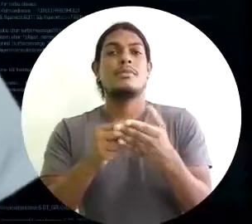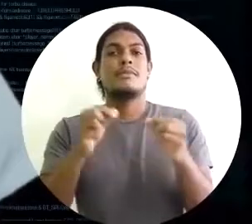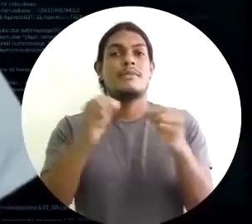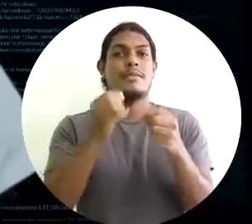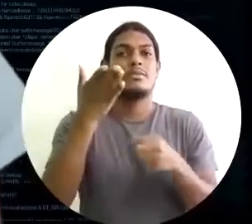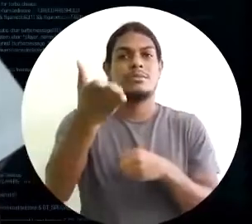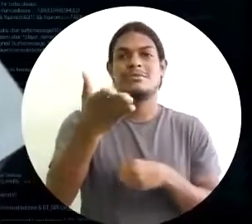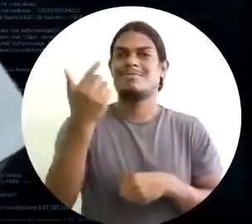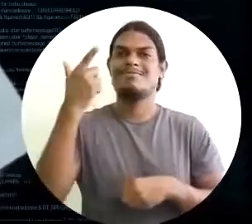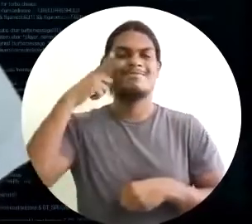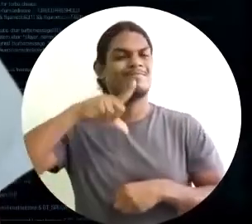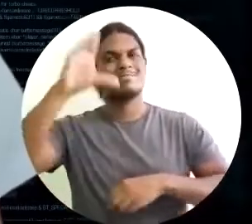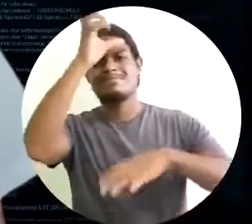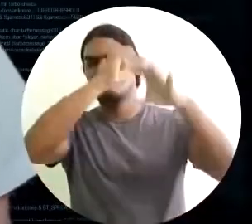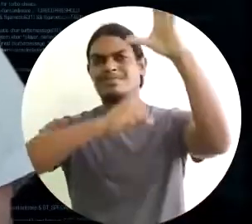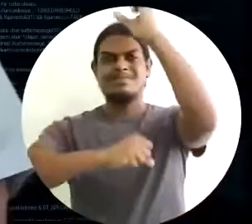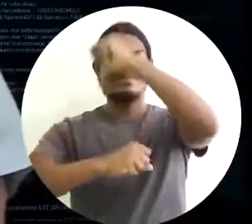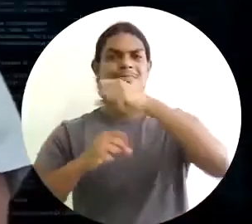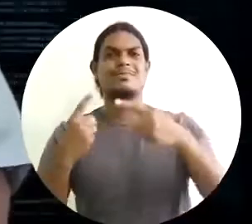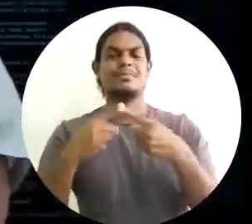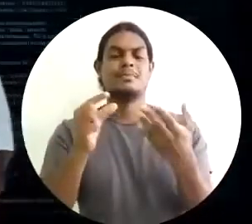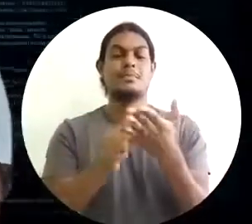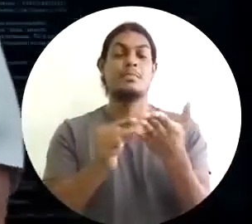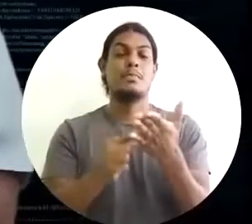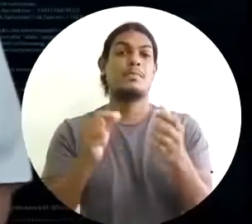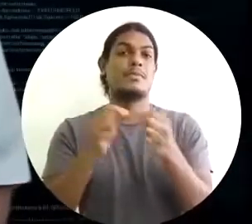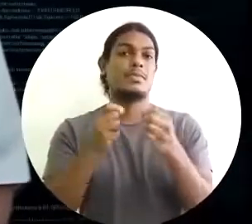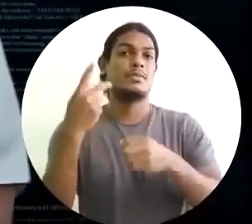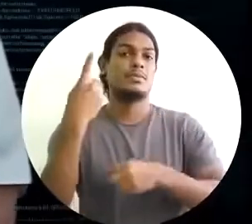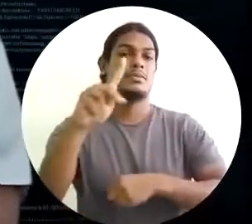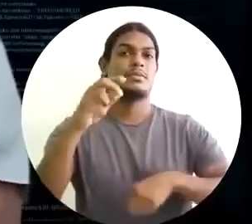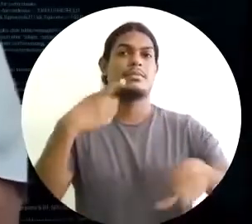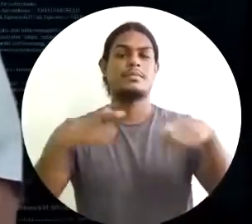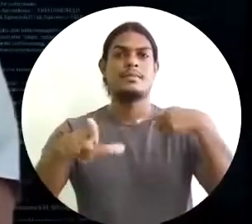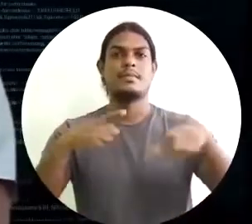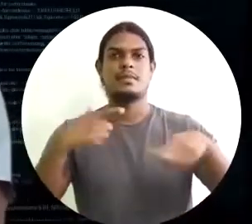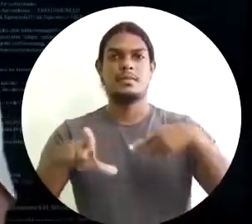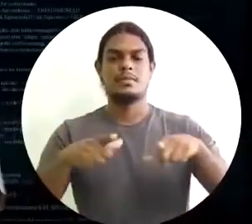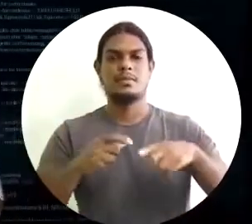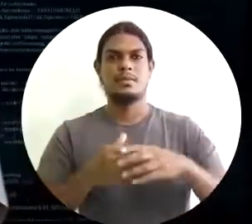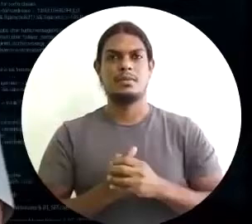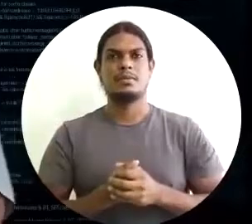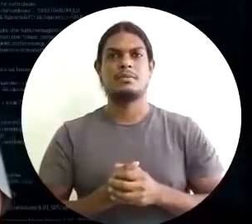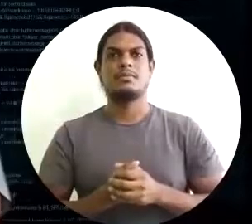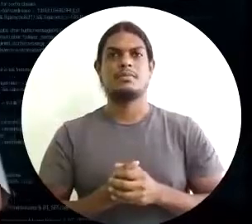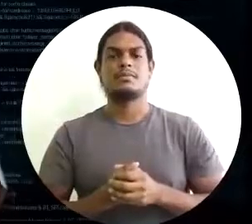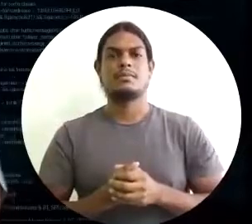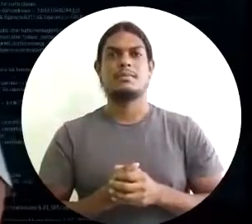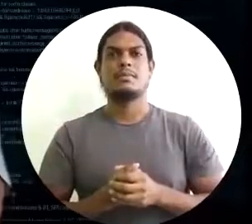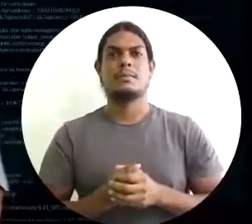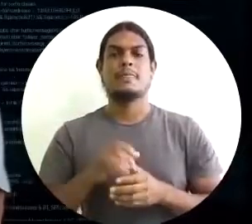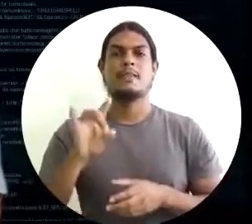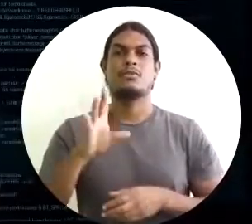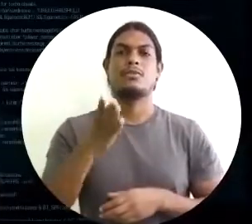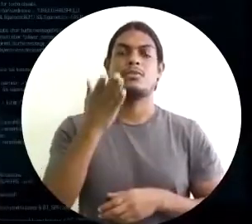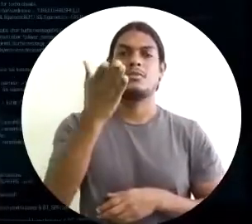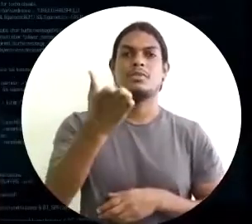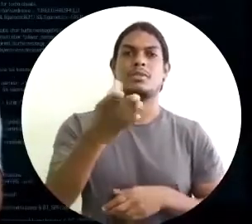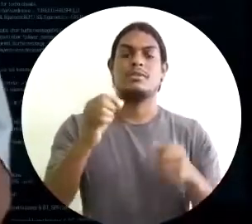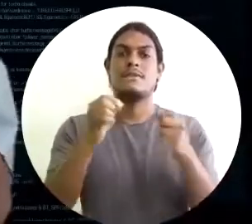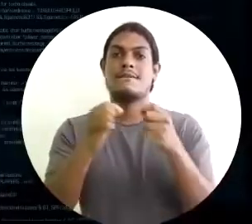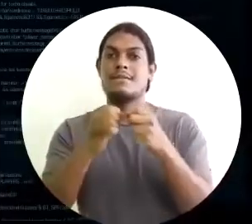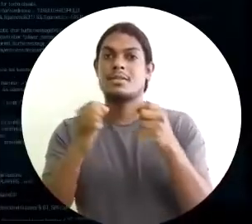não aprende, porque é ele que está fazendo. Então, IDEs profissionais, elas são para quando você estiver produzindo